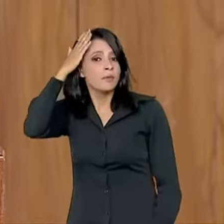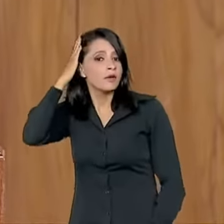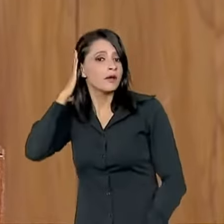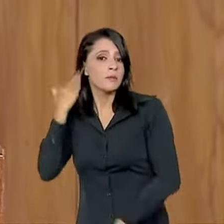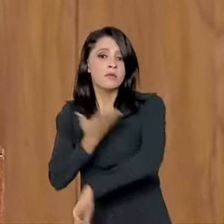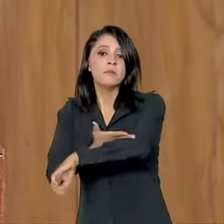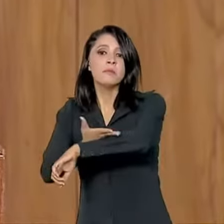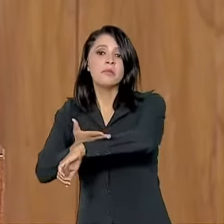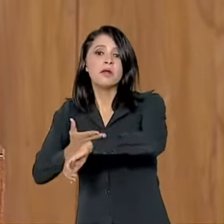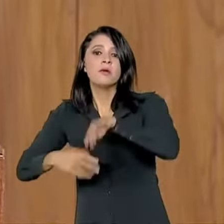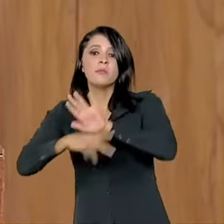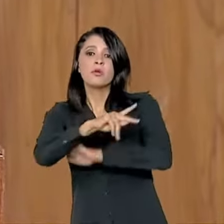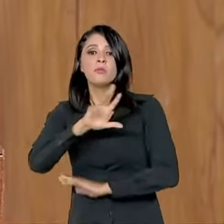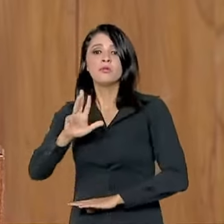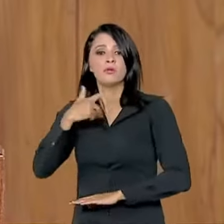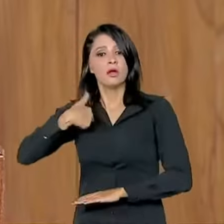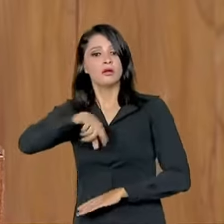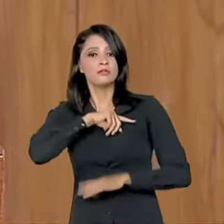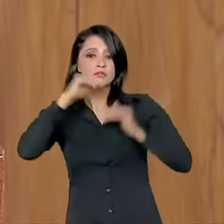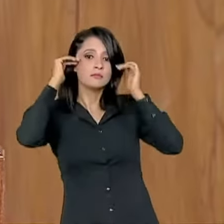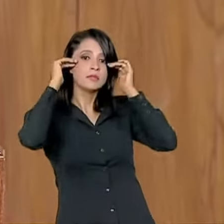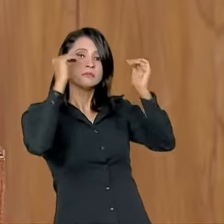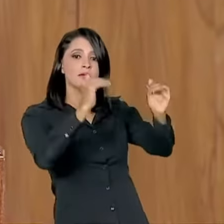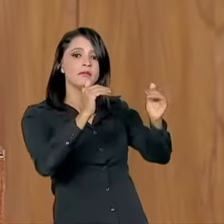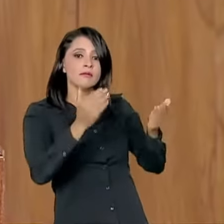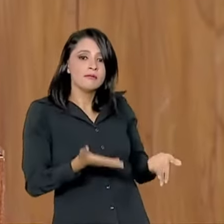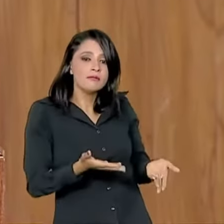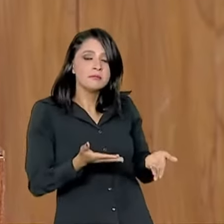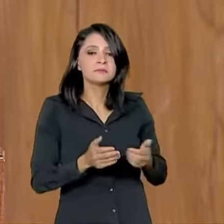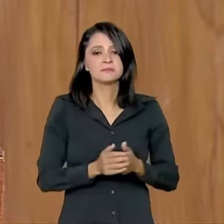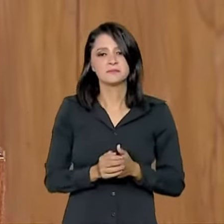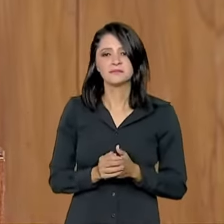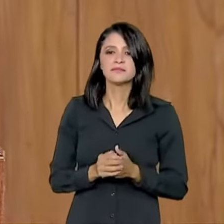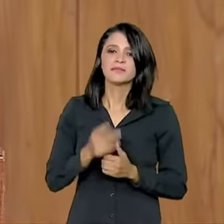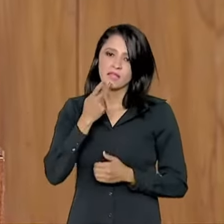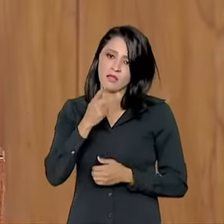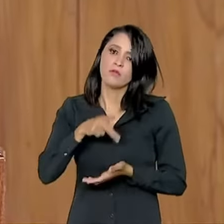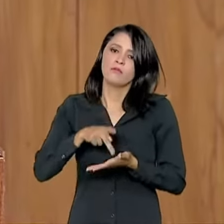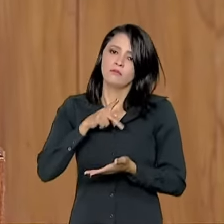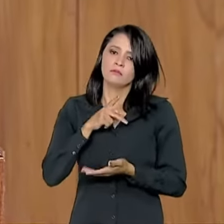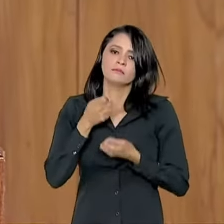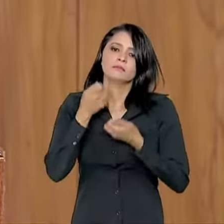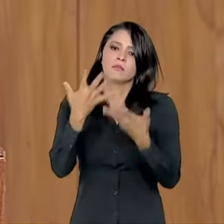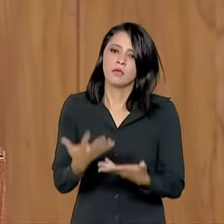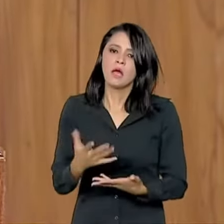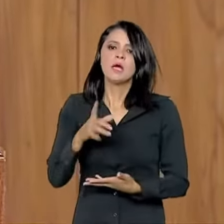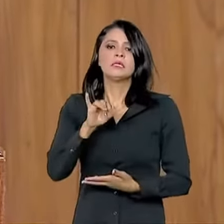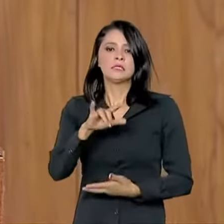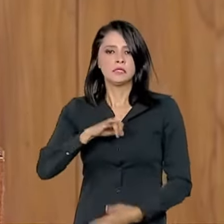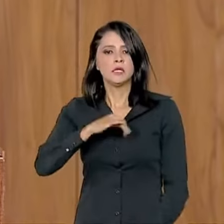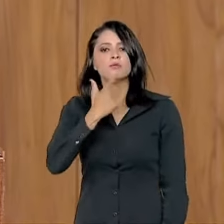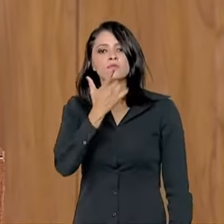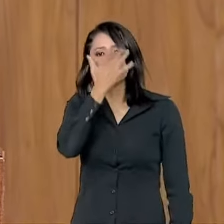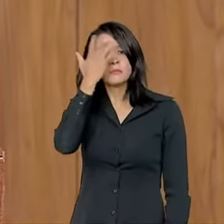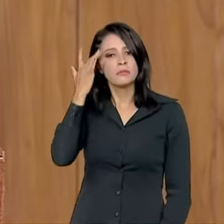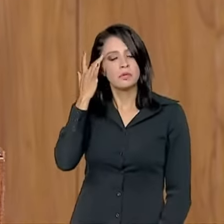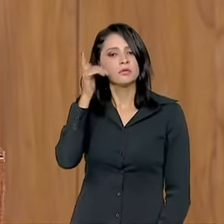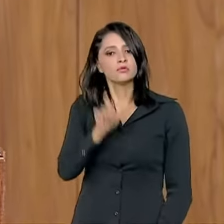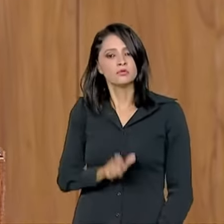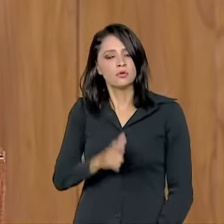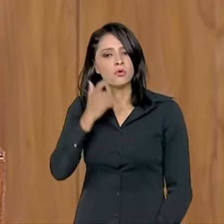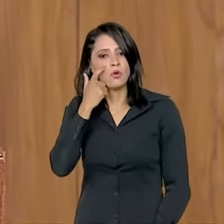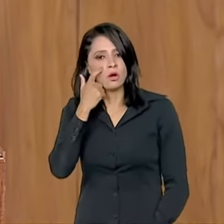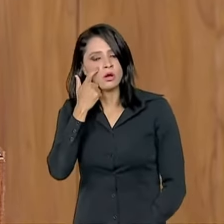Lula, então nós vamos respeitar. Tá? Eu, na verdade, queria dizer para o jornalista que se tem uma pessoa que